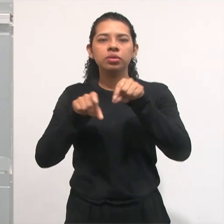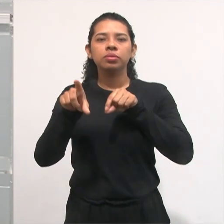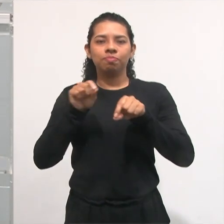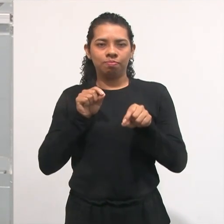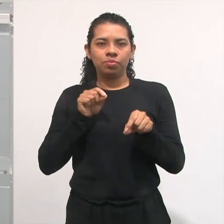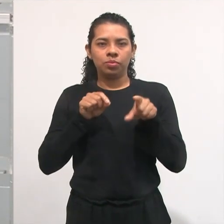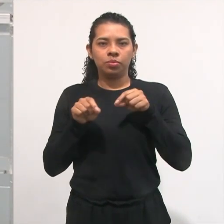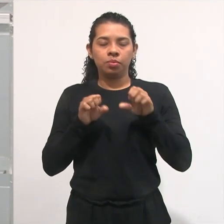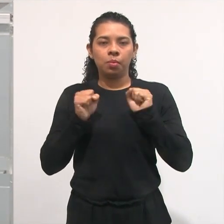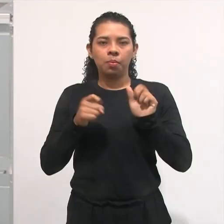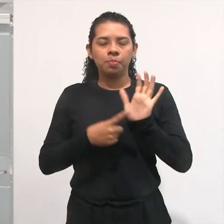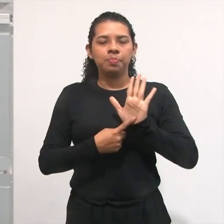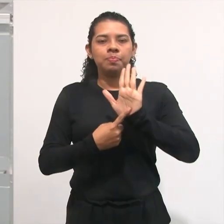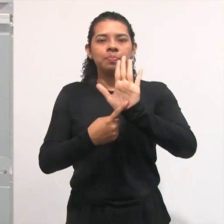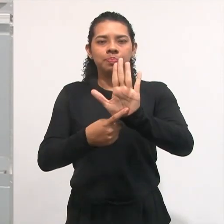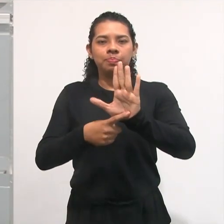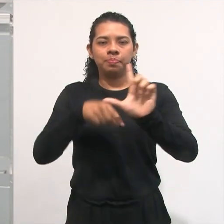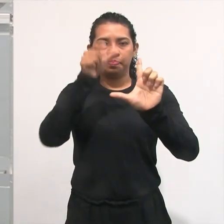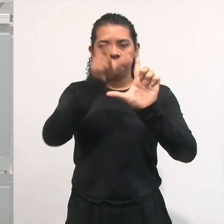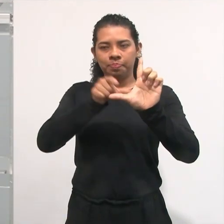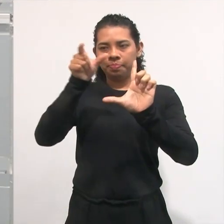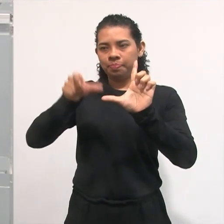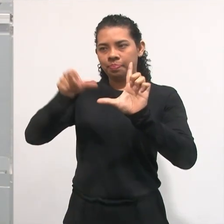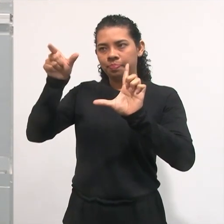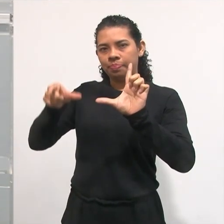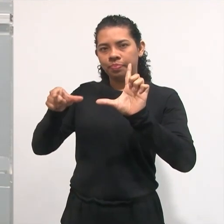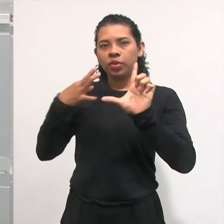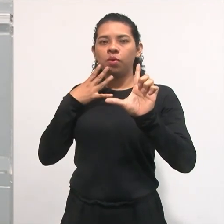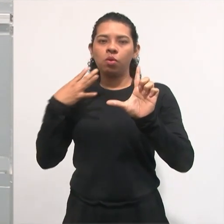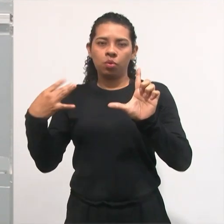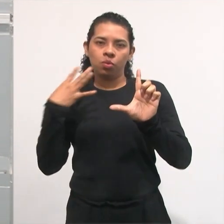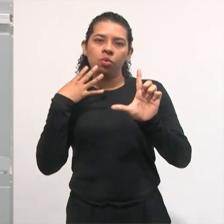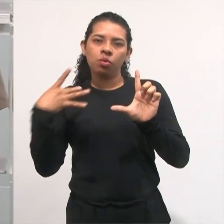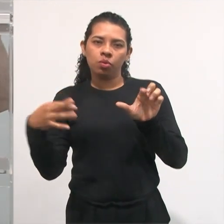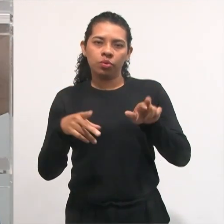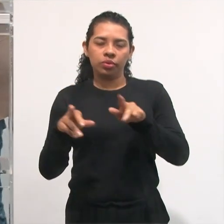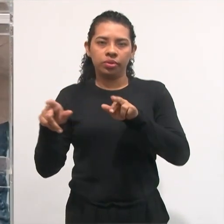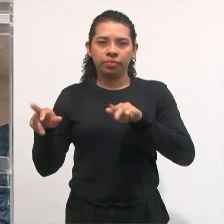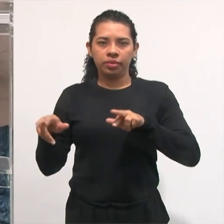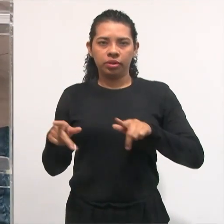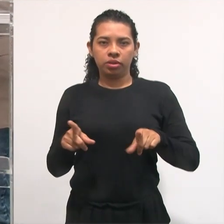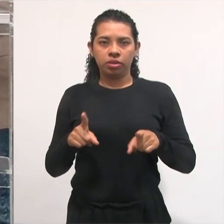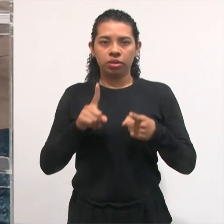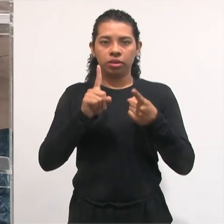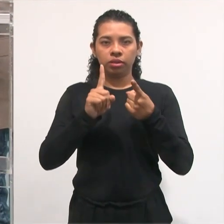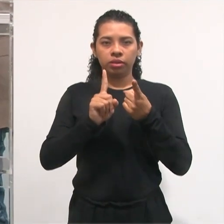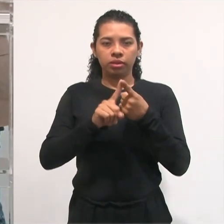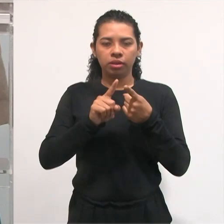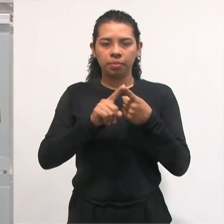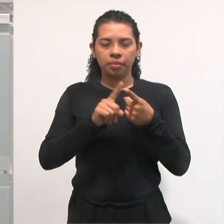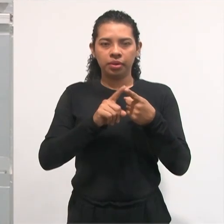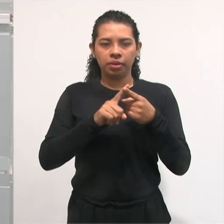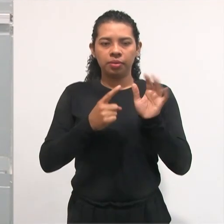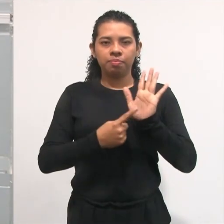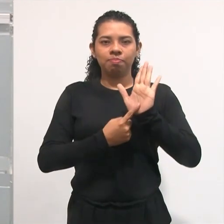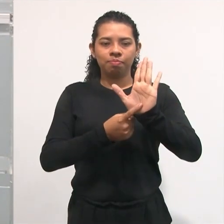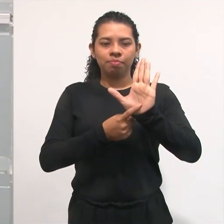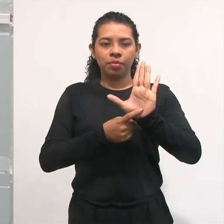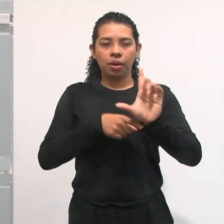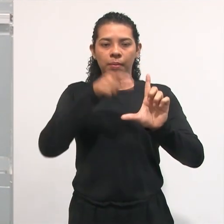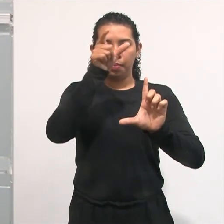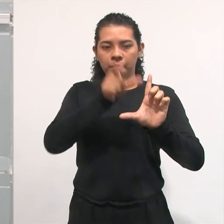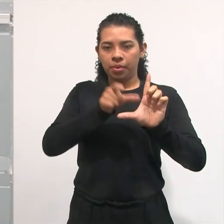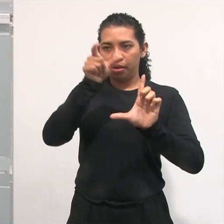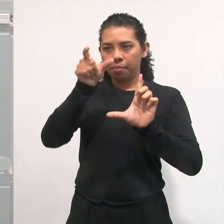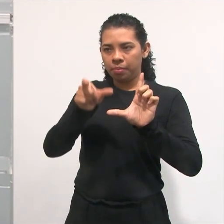da informação que você trabalhou lá de forma estratificada, alguma coisa lá tal, aí aqui você pode fazer essa representação